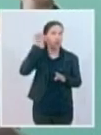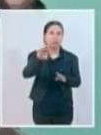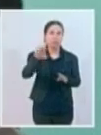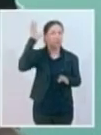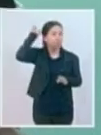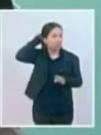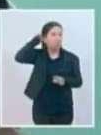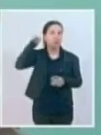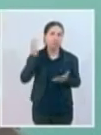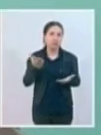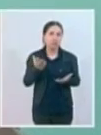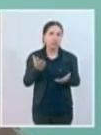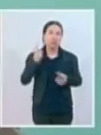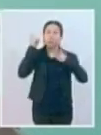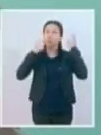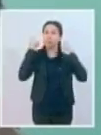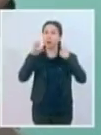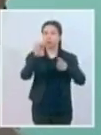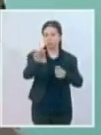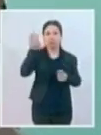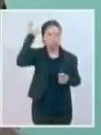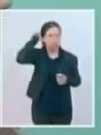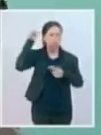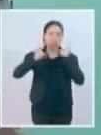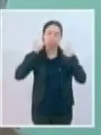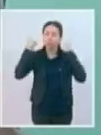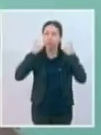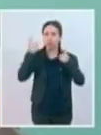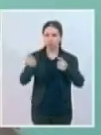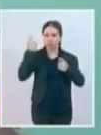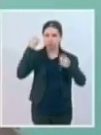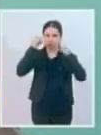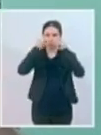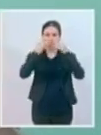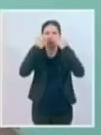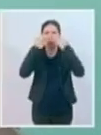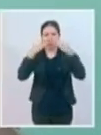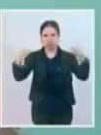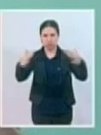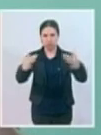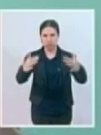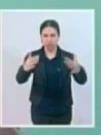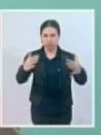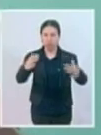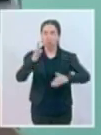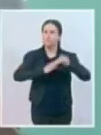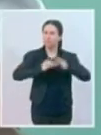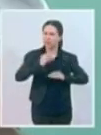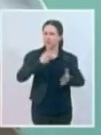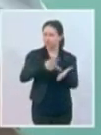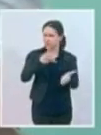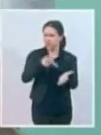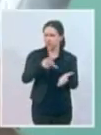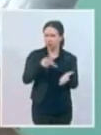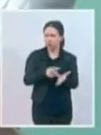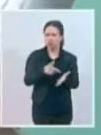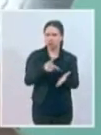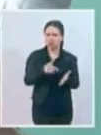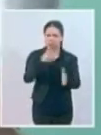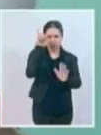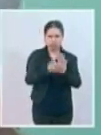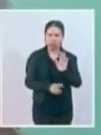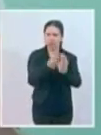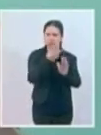era que o quê? Nós tenhamos colocado em prática o direito aos 30 dias para que haja